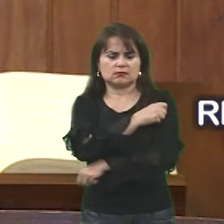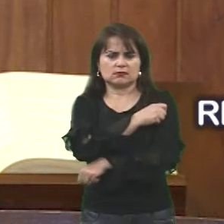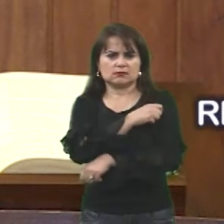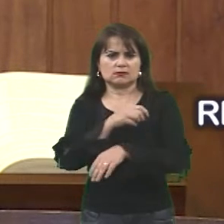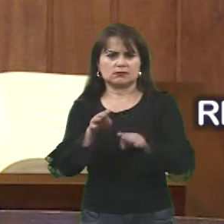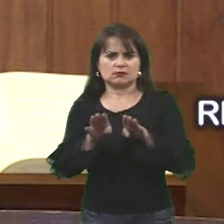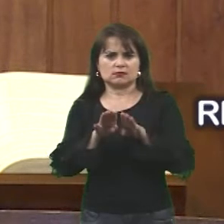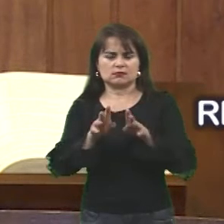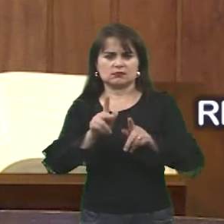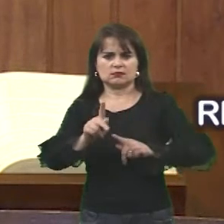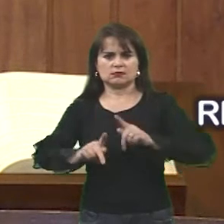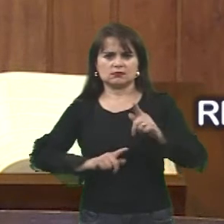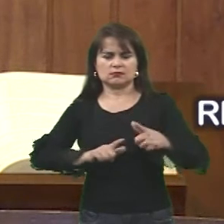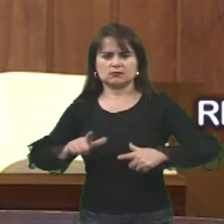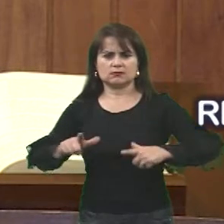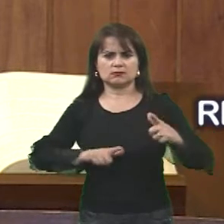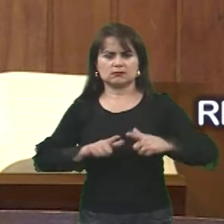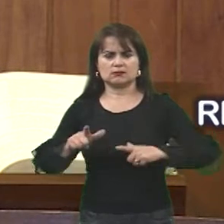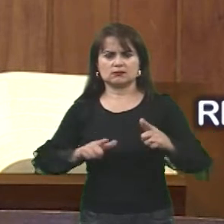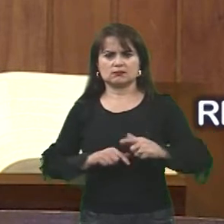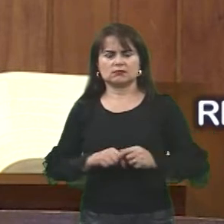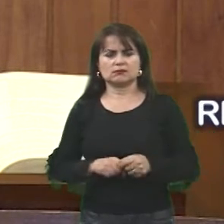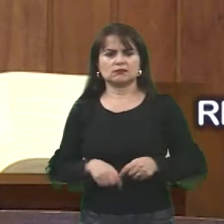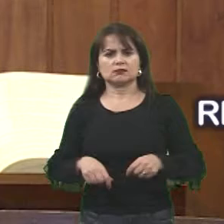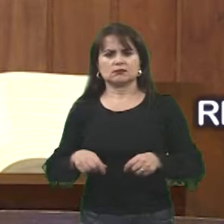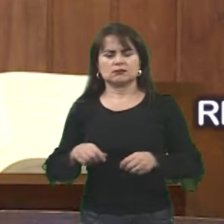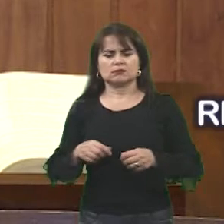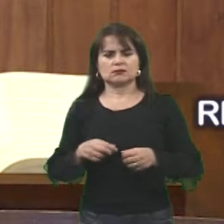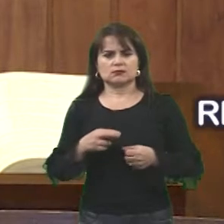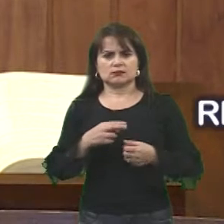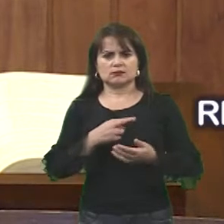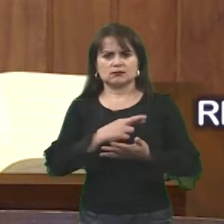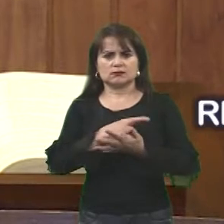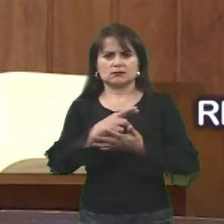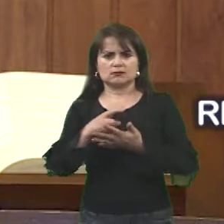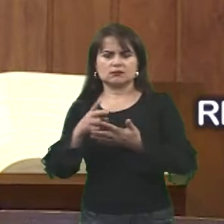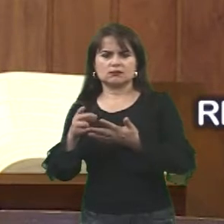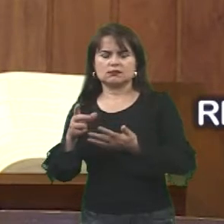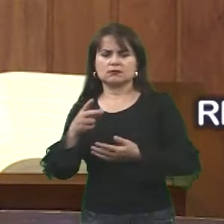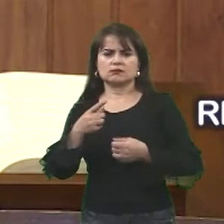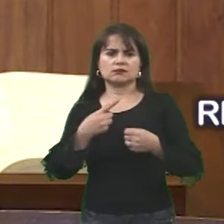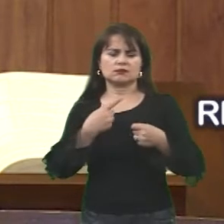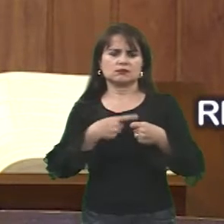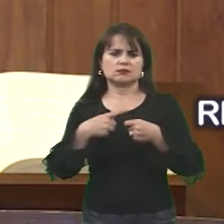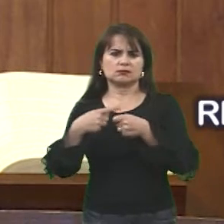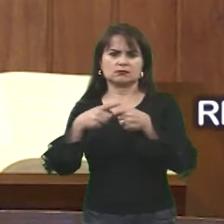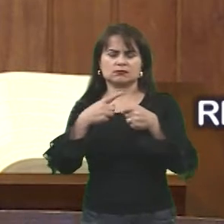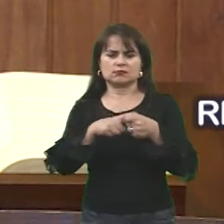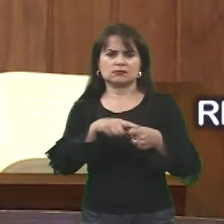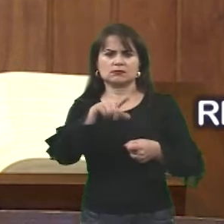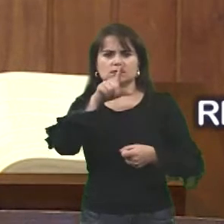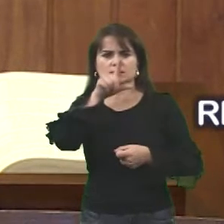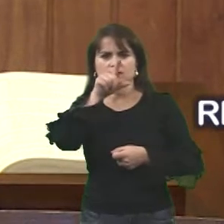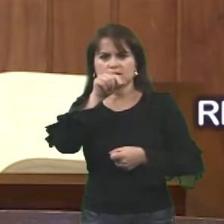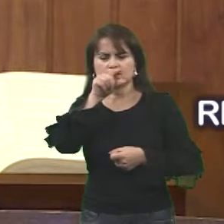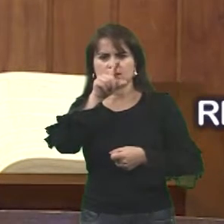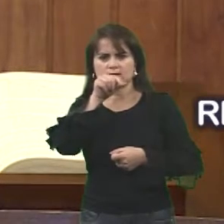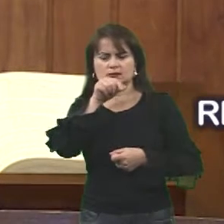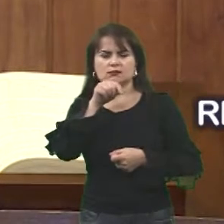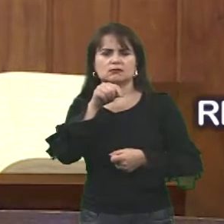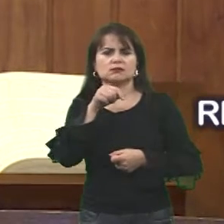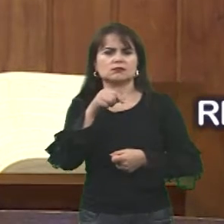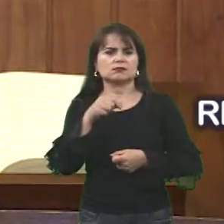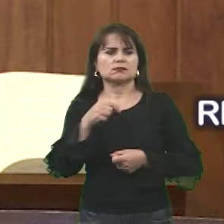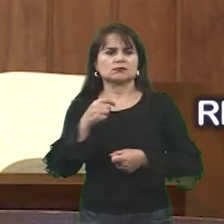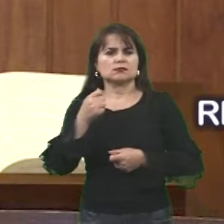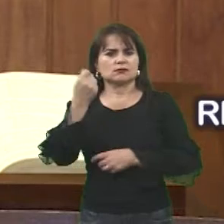Rio Preto, Bauru, Garça, São Paulo e Assis. Também ressaltar aqui em apoio